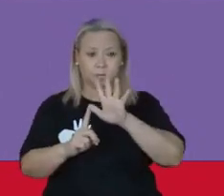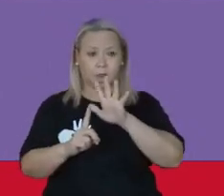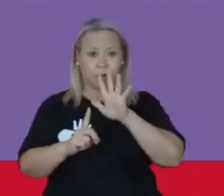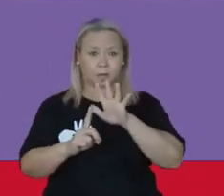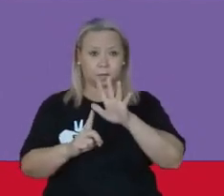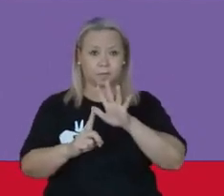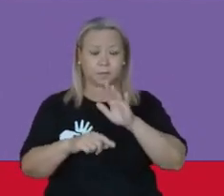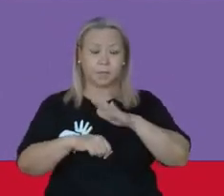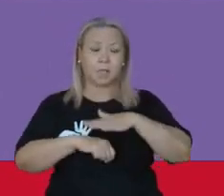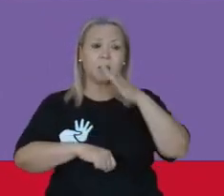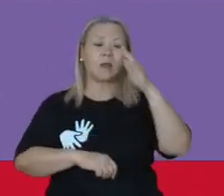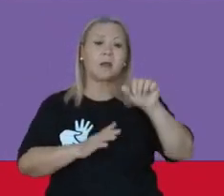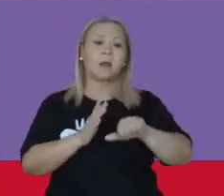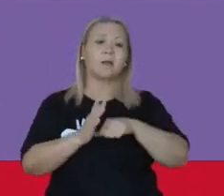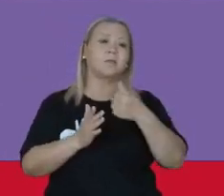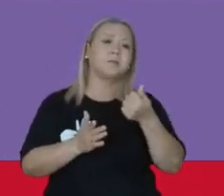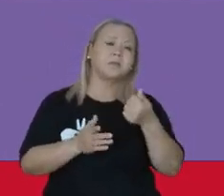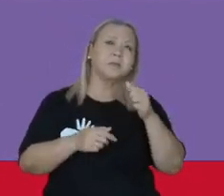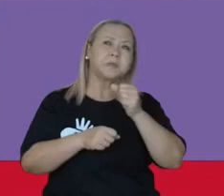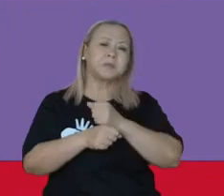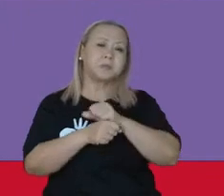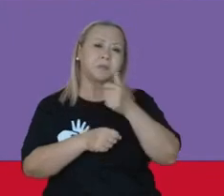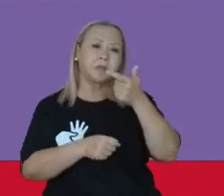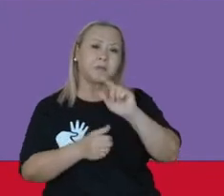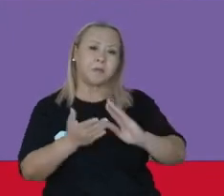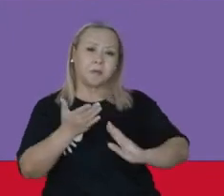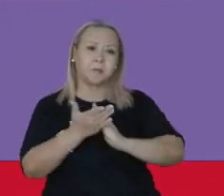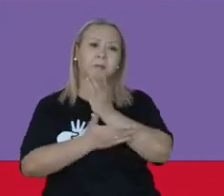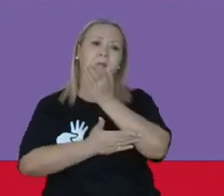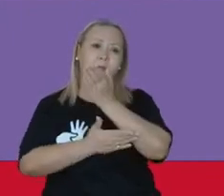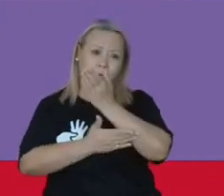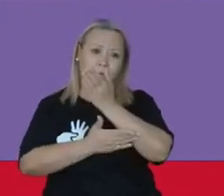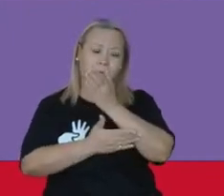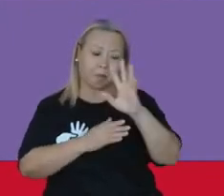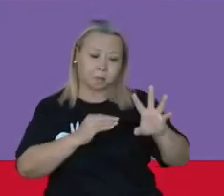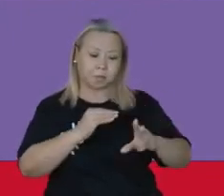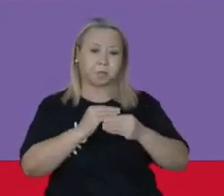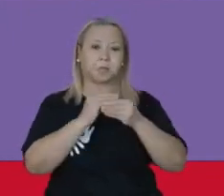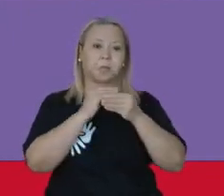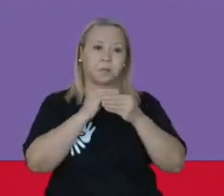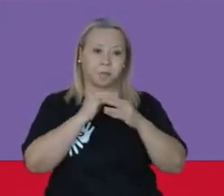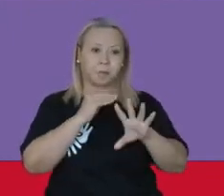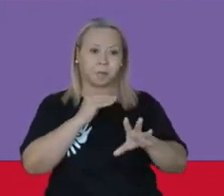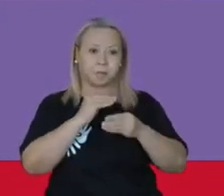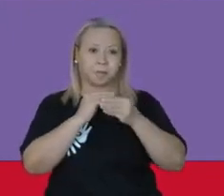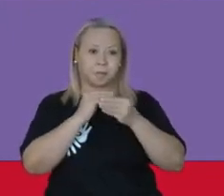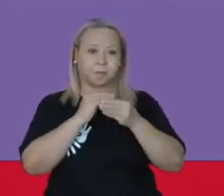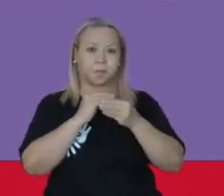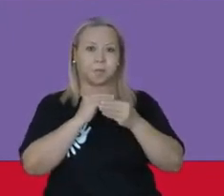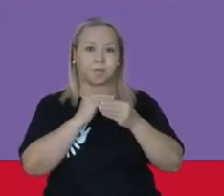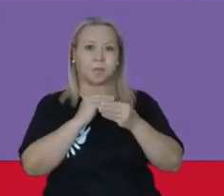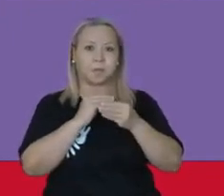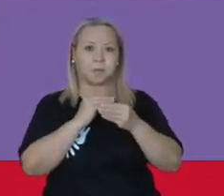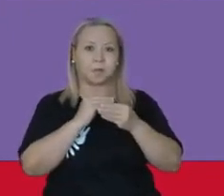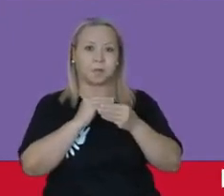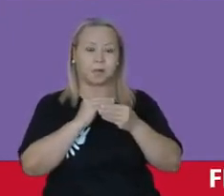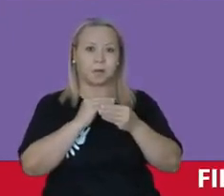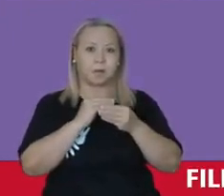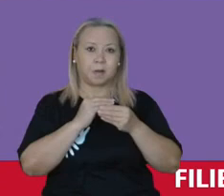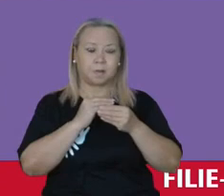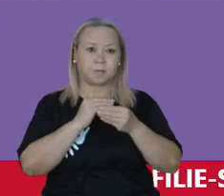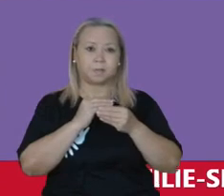Mas uma vez que a reforma foi aprovada, na forma da emenda complementar 103